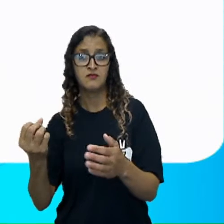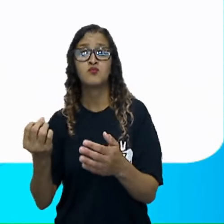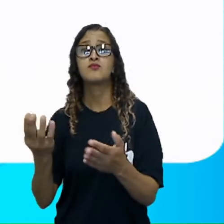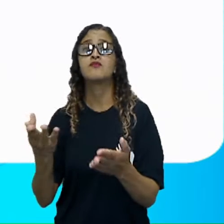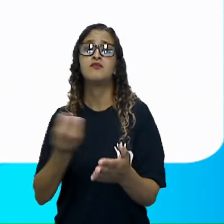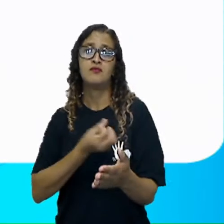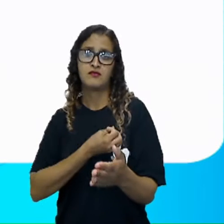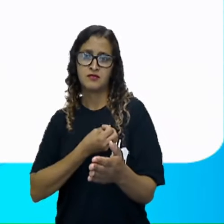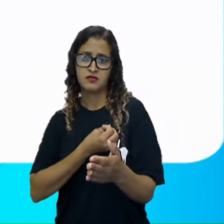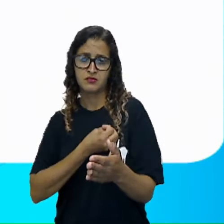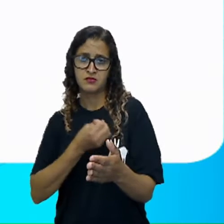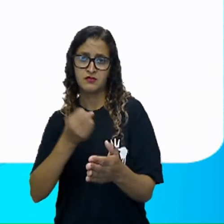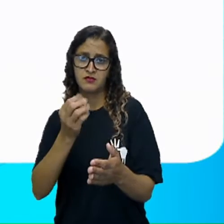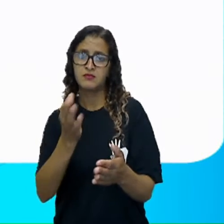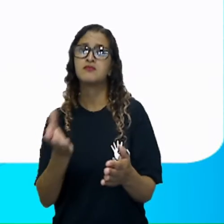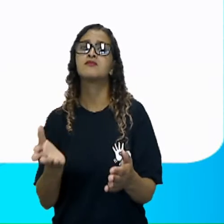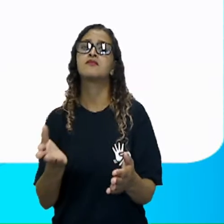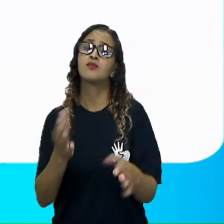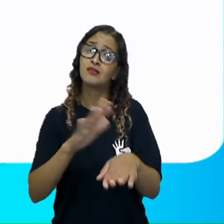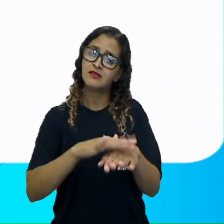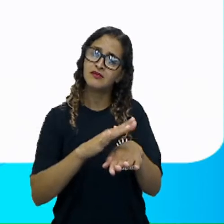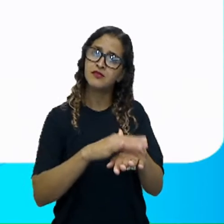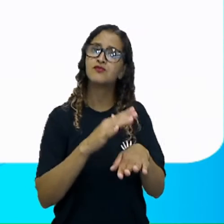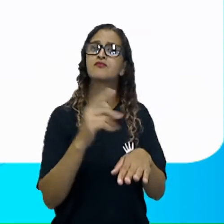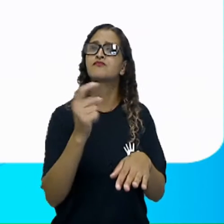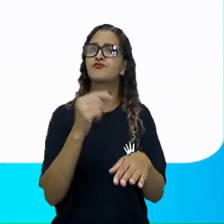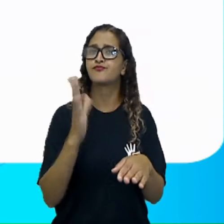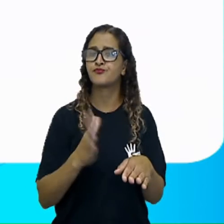os números ordinais lá da matemática.